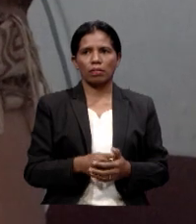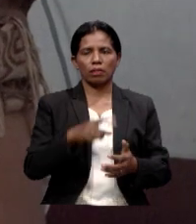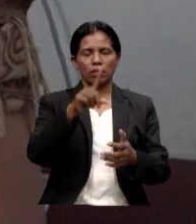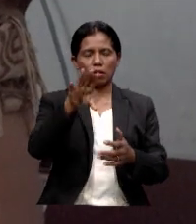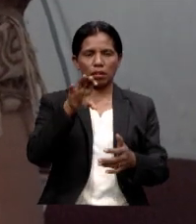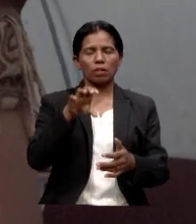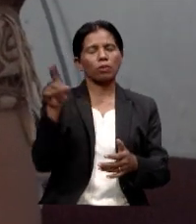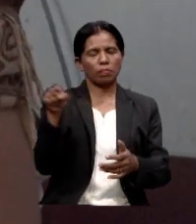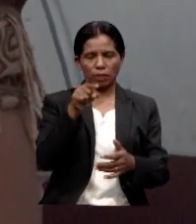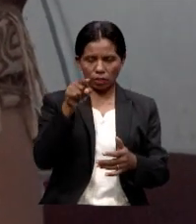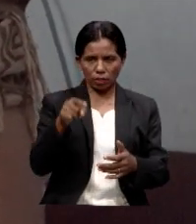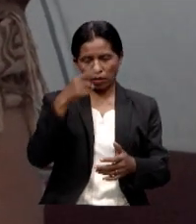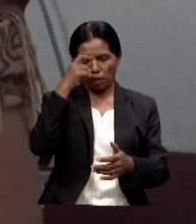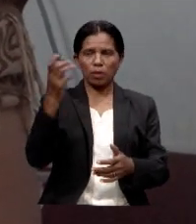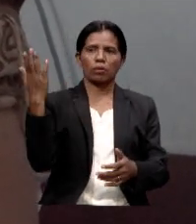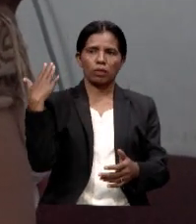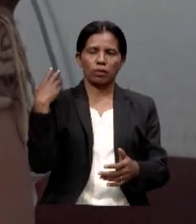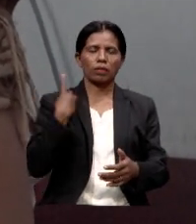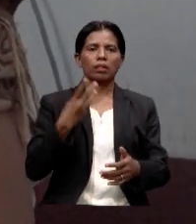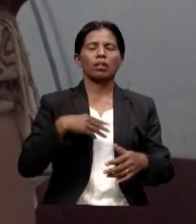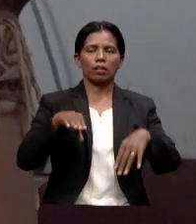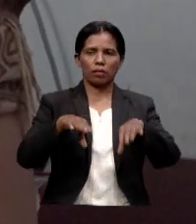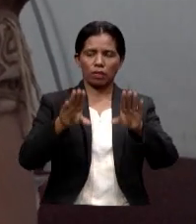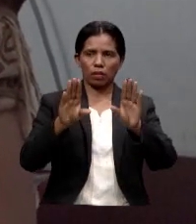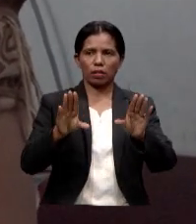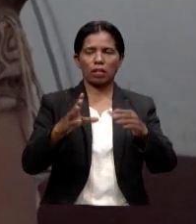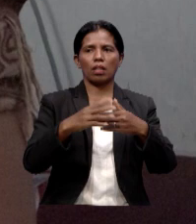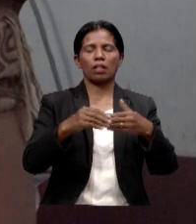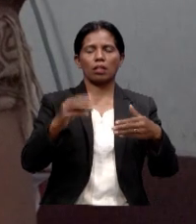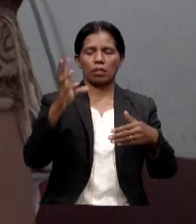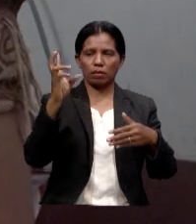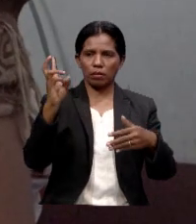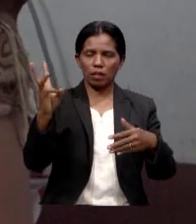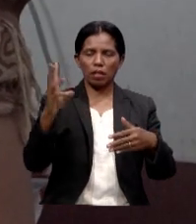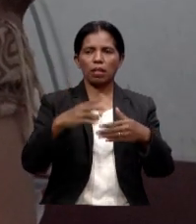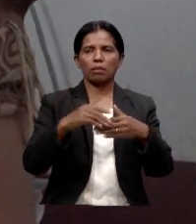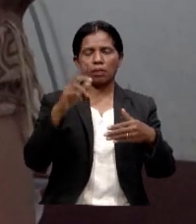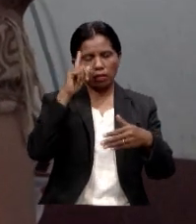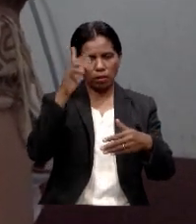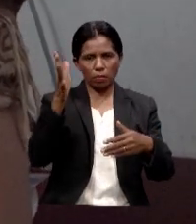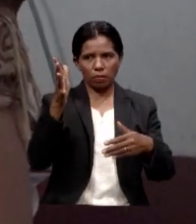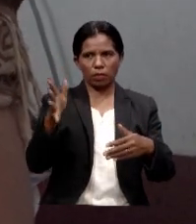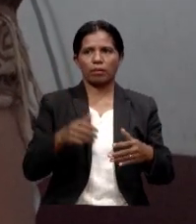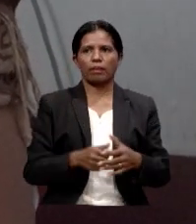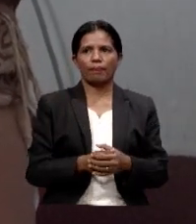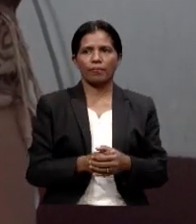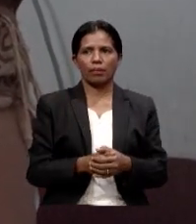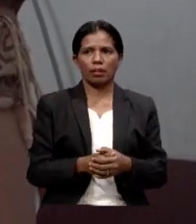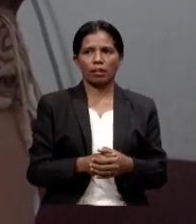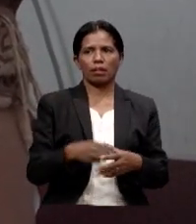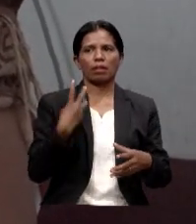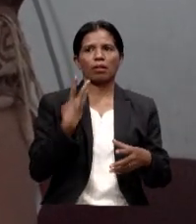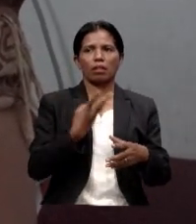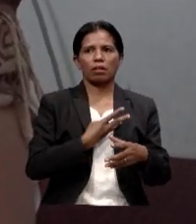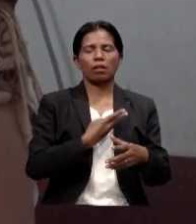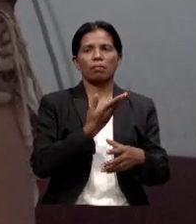100% tambah ida ulu kan sa ita faang $6, $6.50 ni bele faang vali pok to 20-an, ni